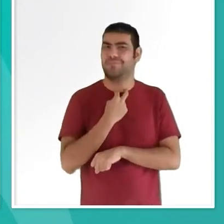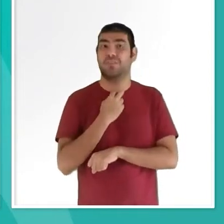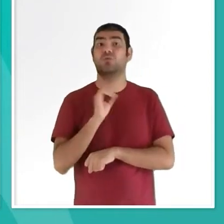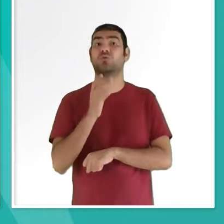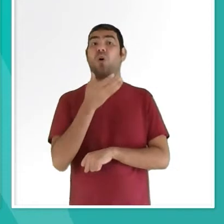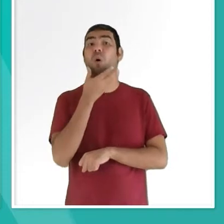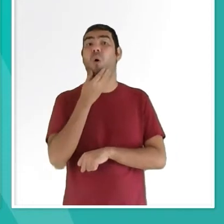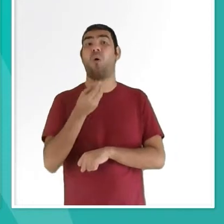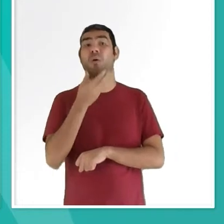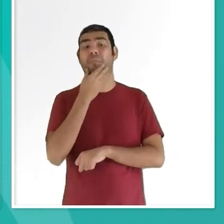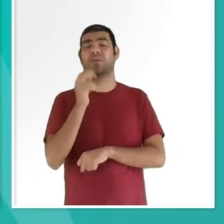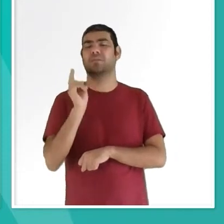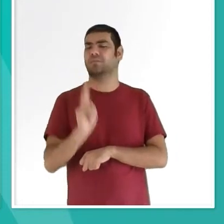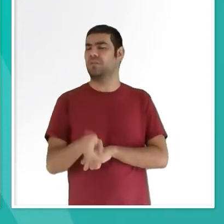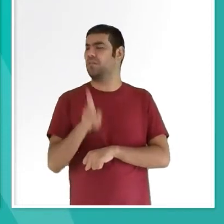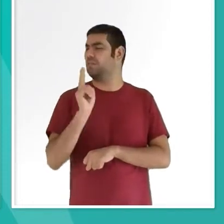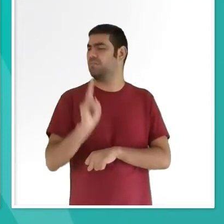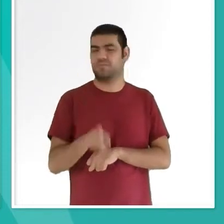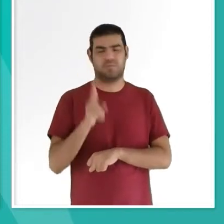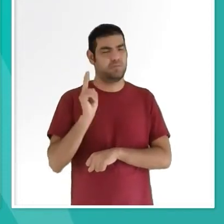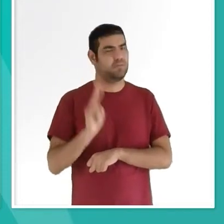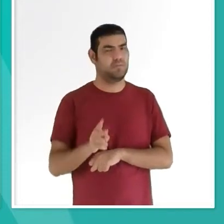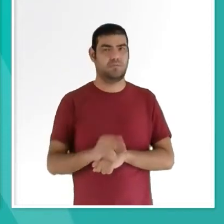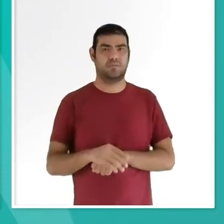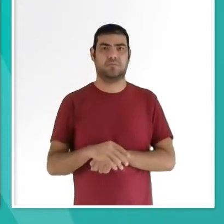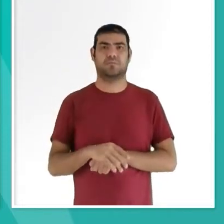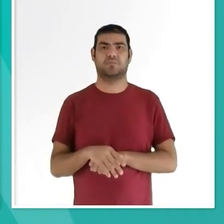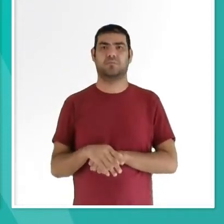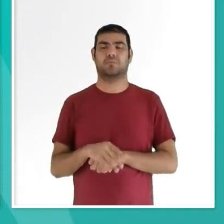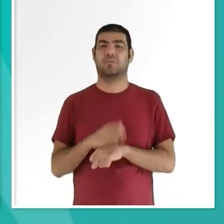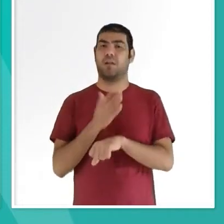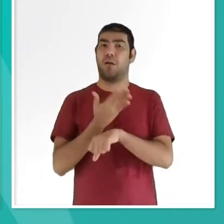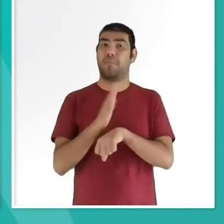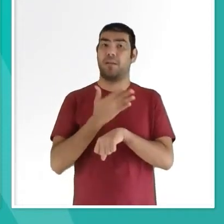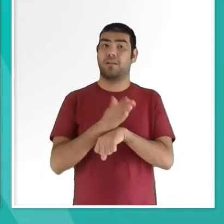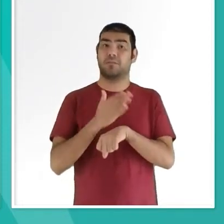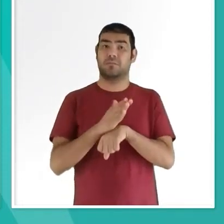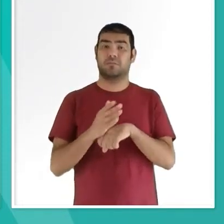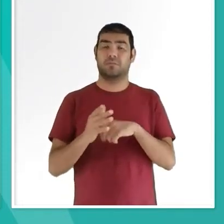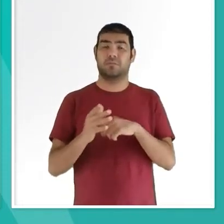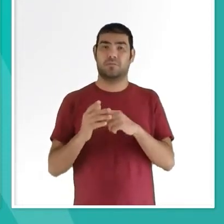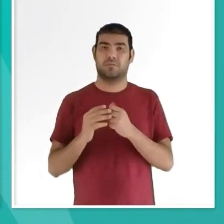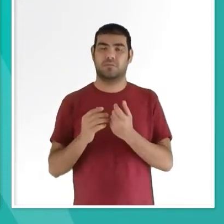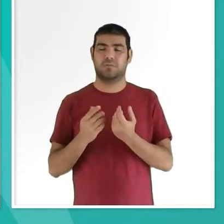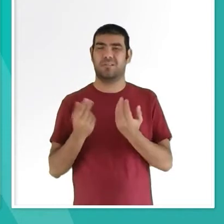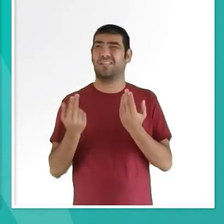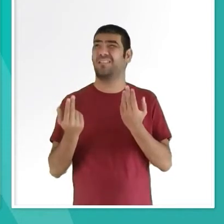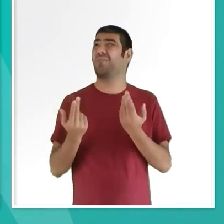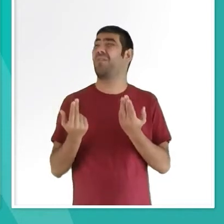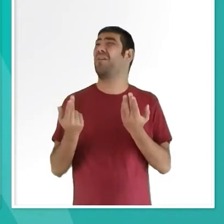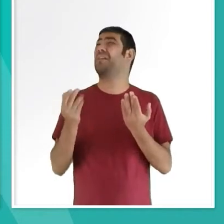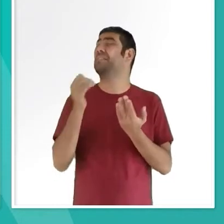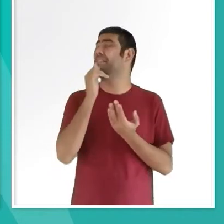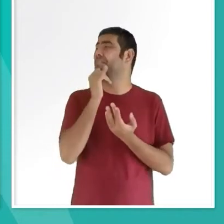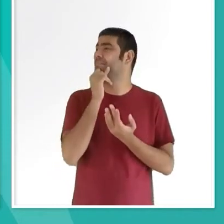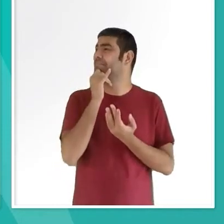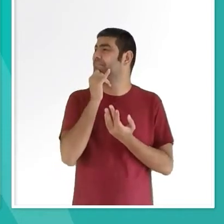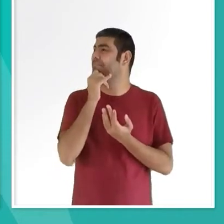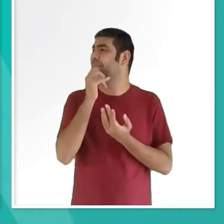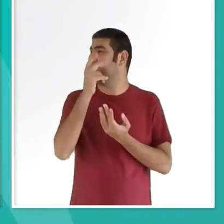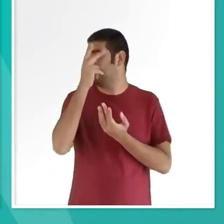utilizavam essa prática como um subterfúgio para escoar